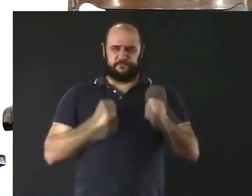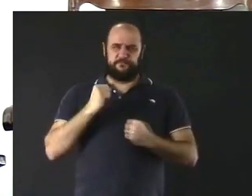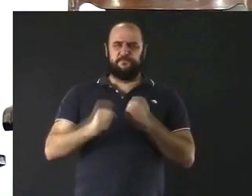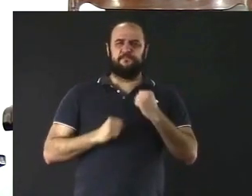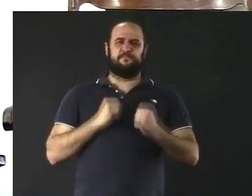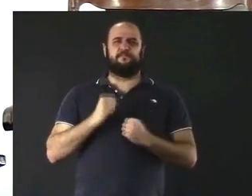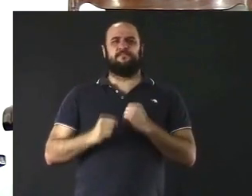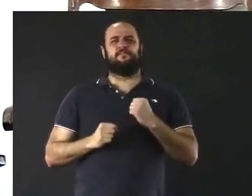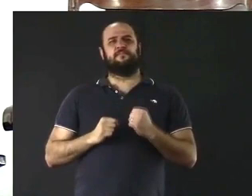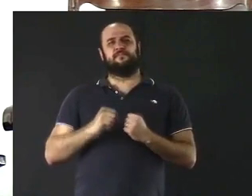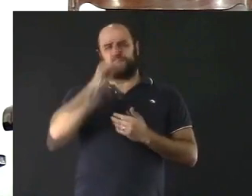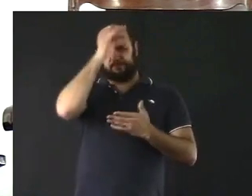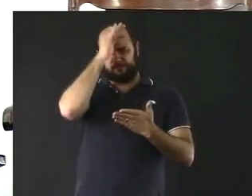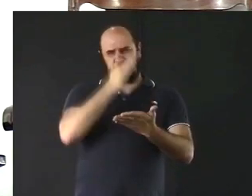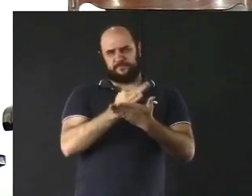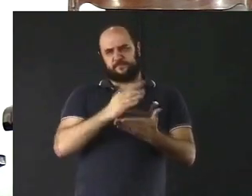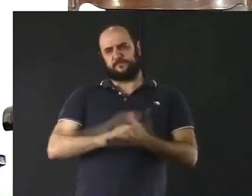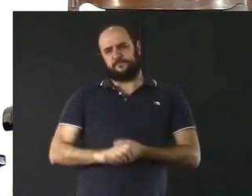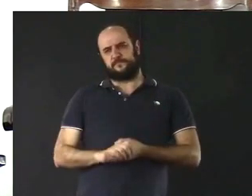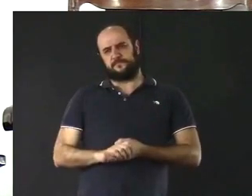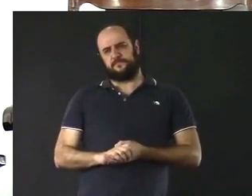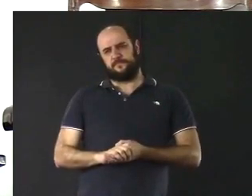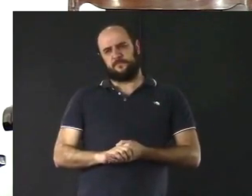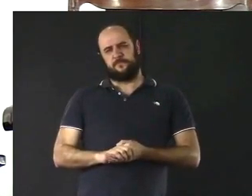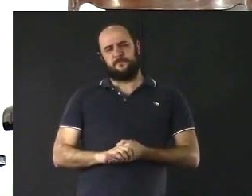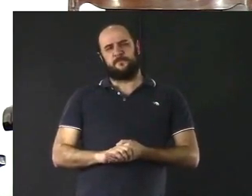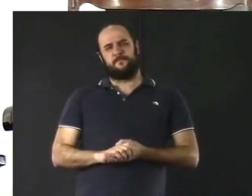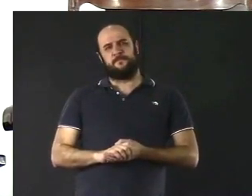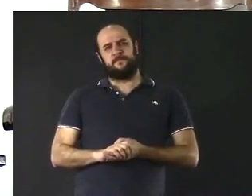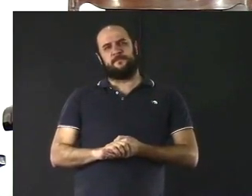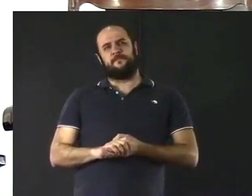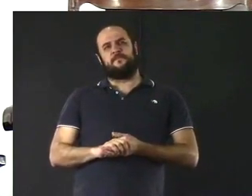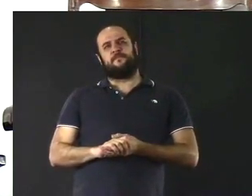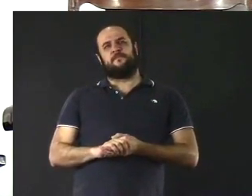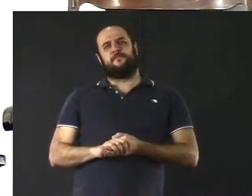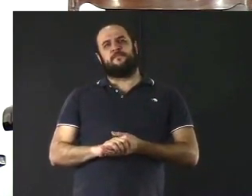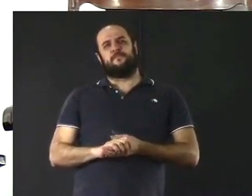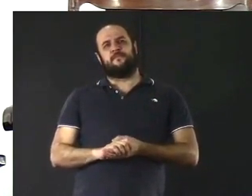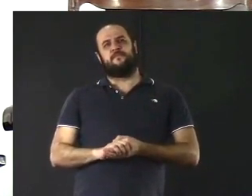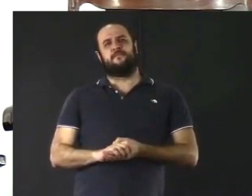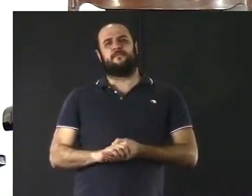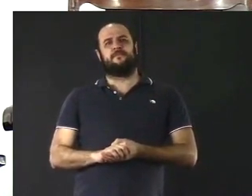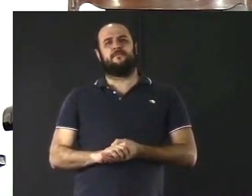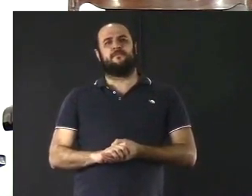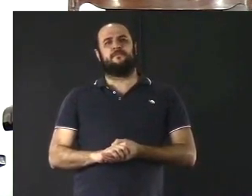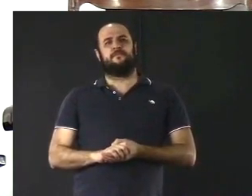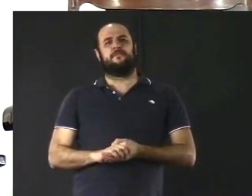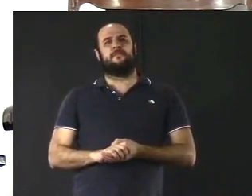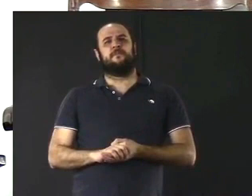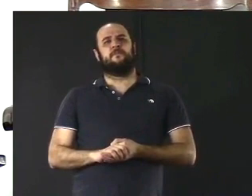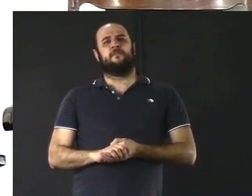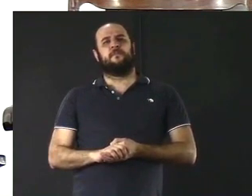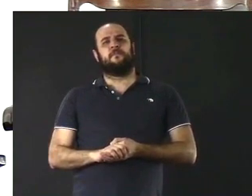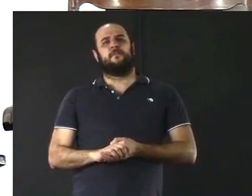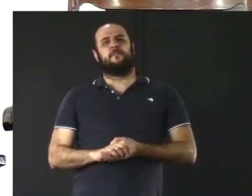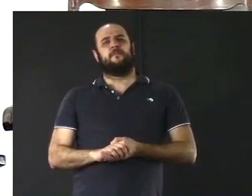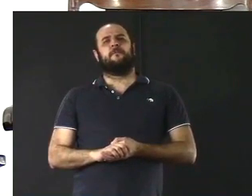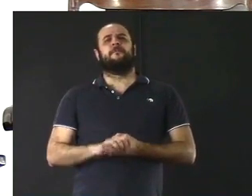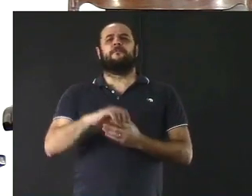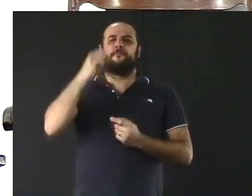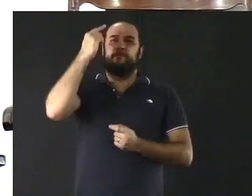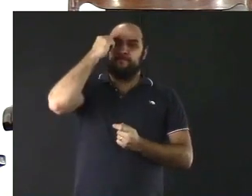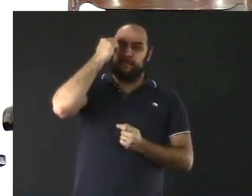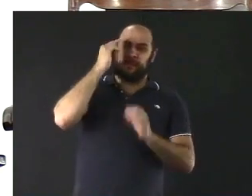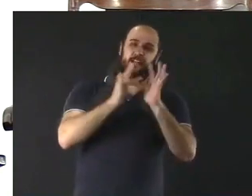grande maratona, animado e não desanimado. E considere aquilo que Cristo suportou em sua